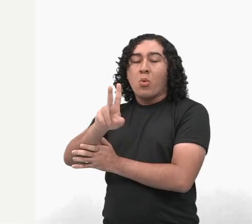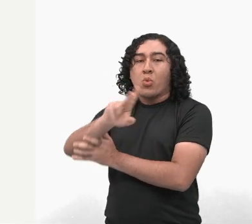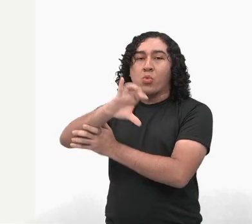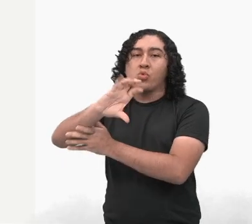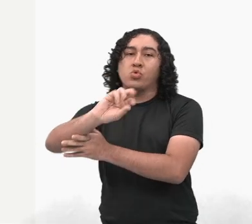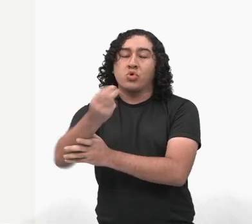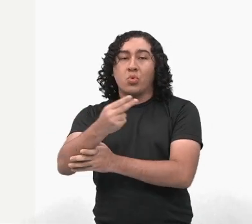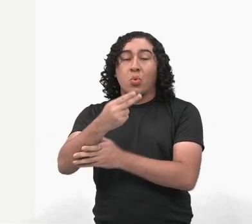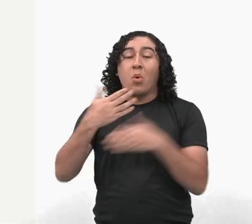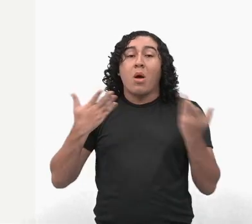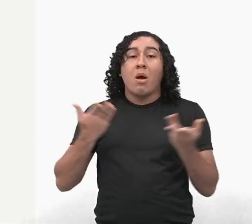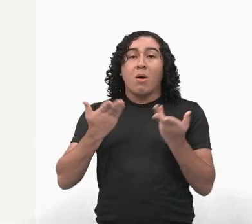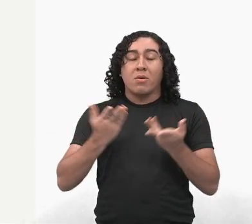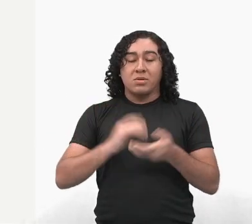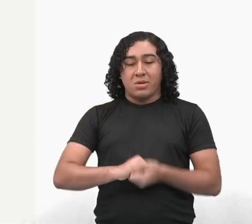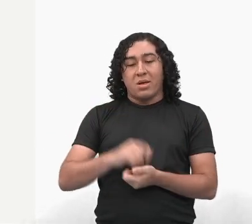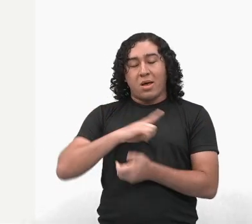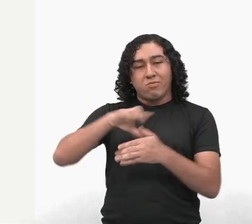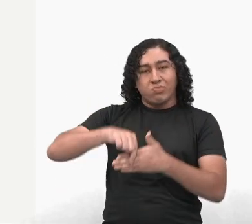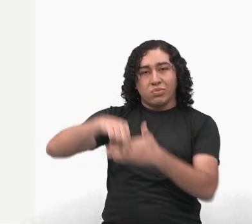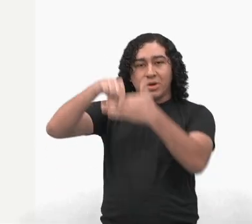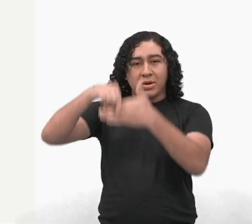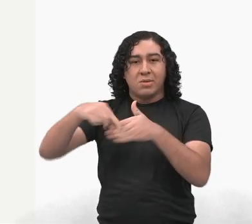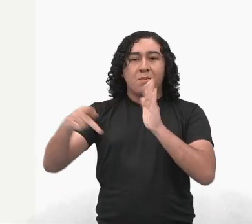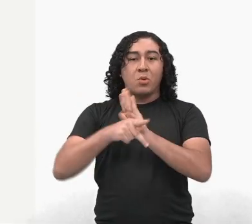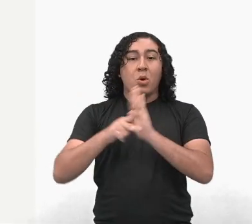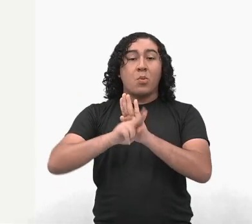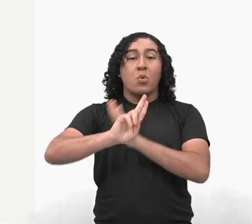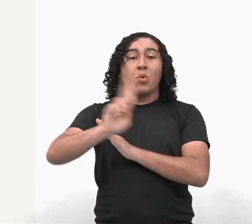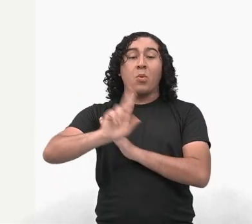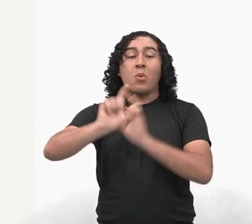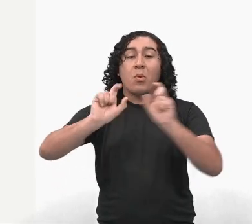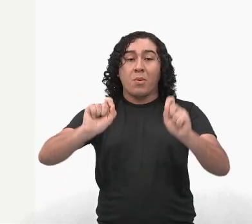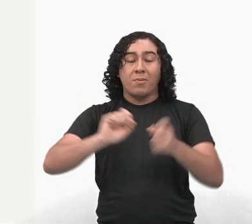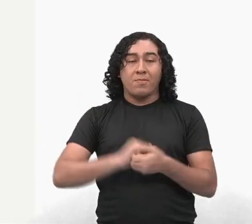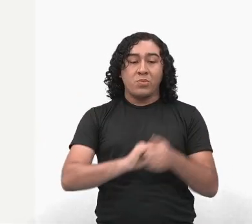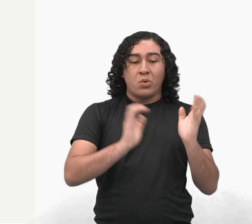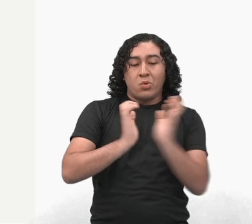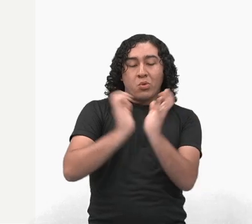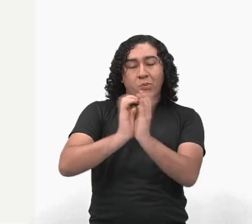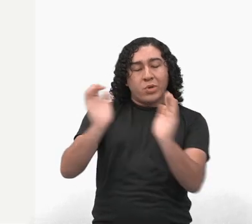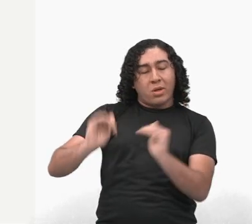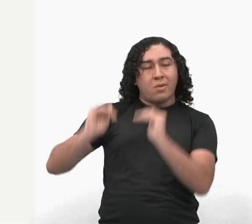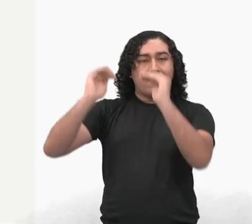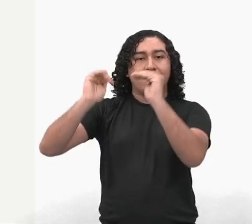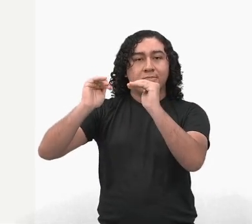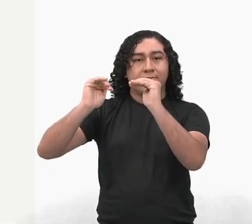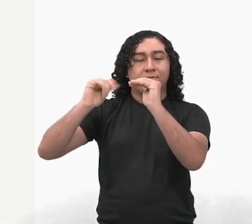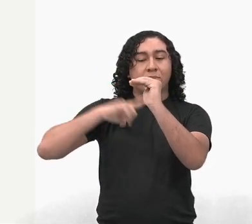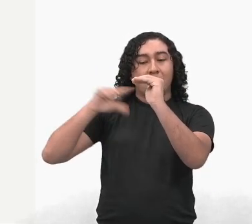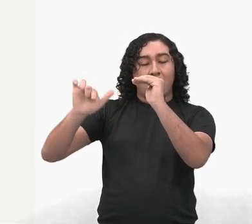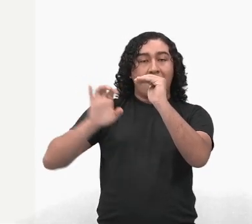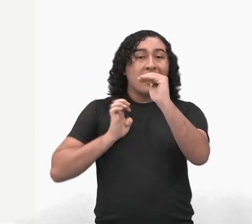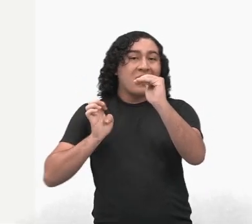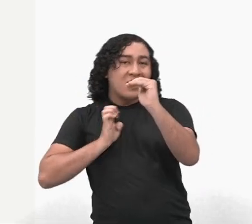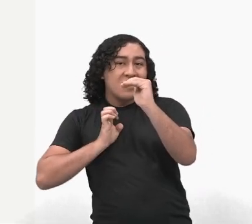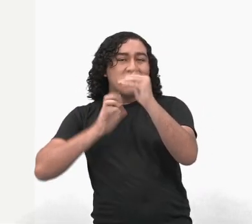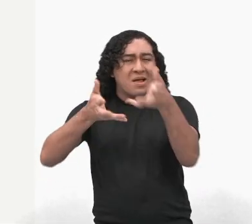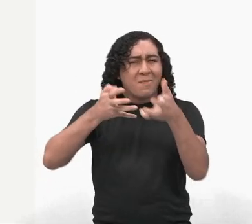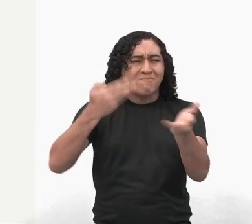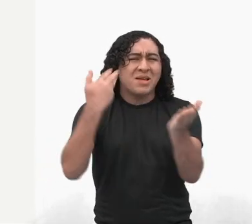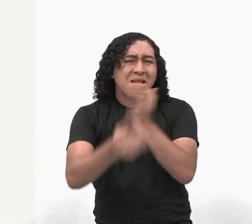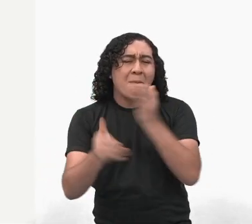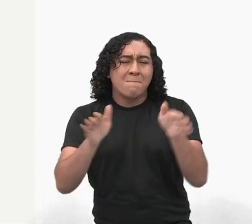liderou também a Farroupilha foi justamente a classe dominante, galera. Quem é privilegiado não quer perder o